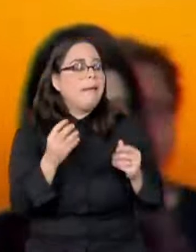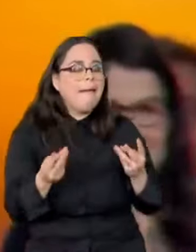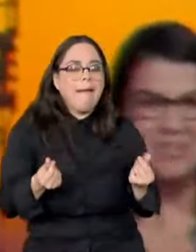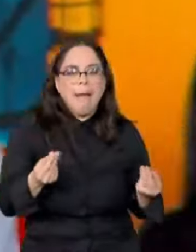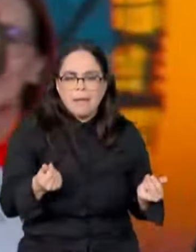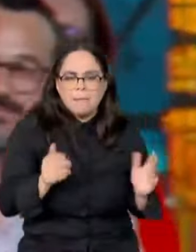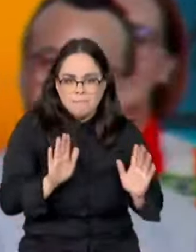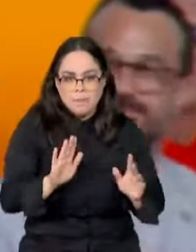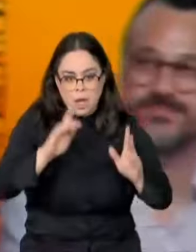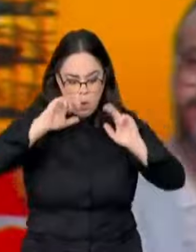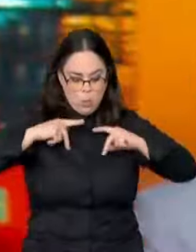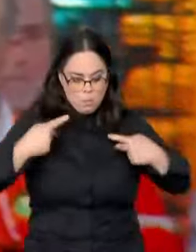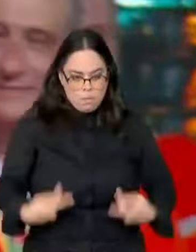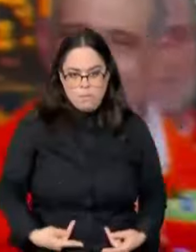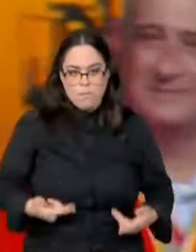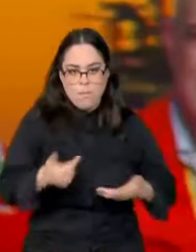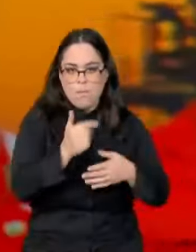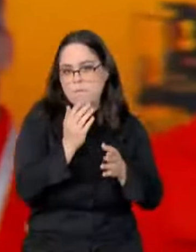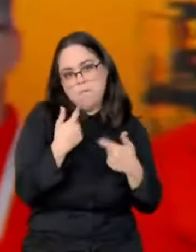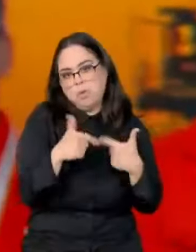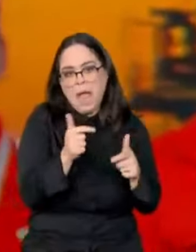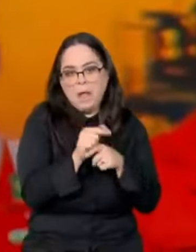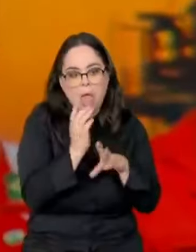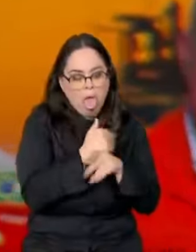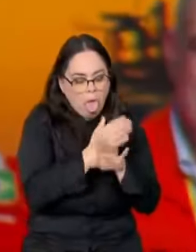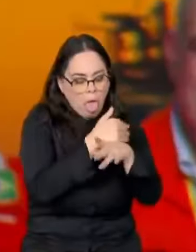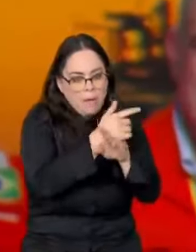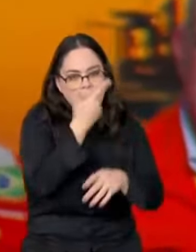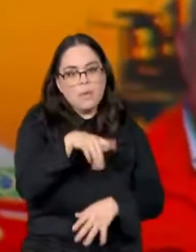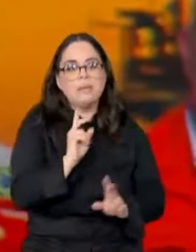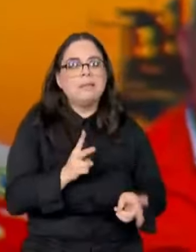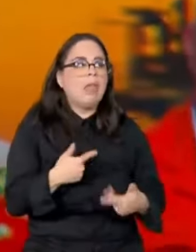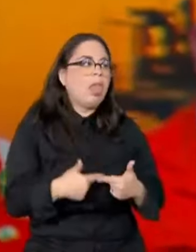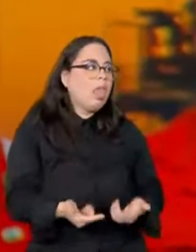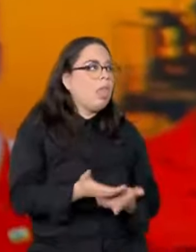ser humano que não tem o que fazer, ele morre de tédio.